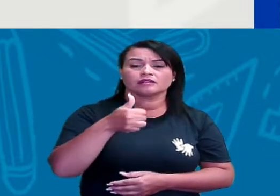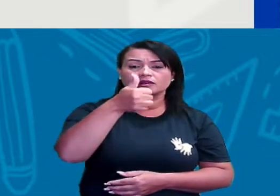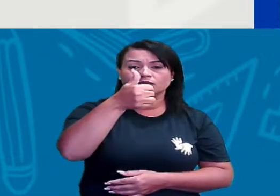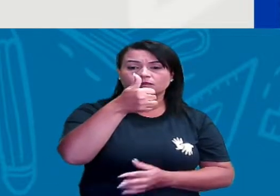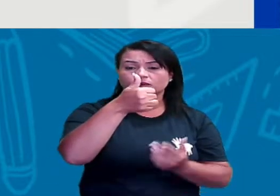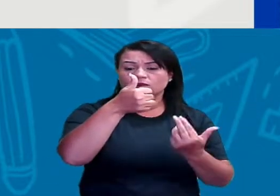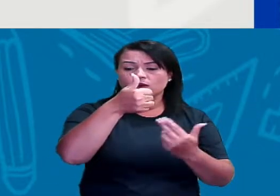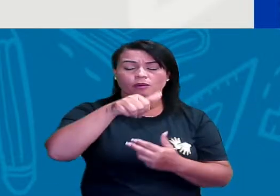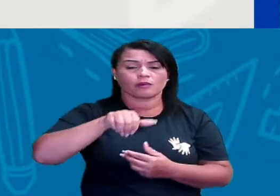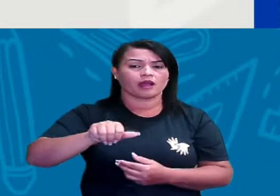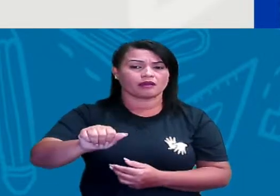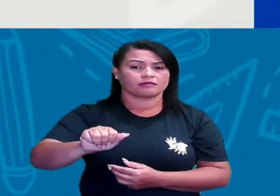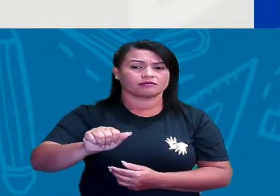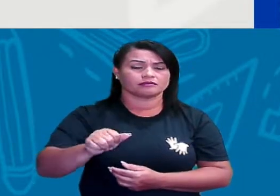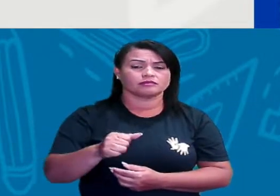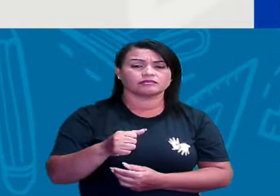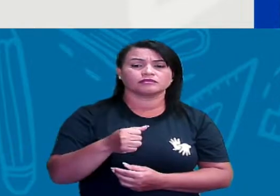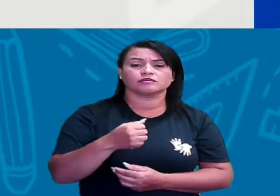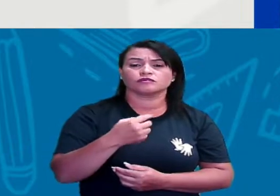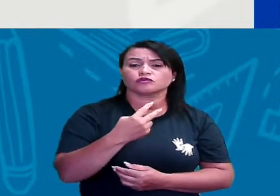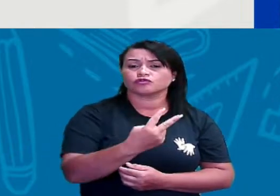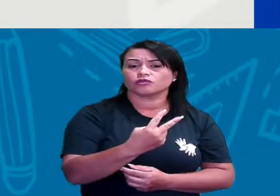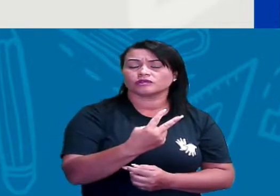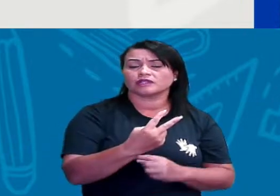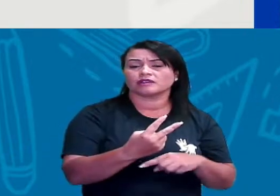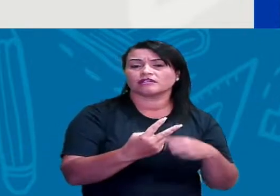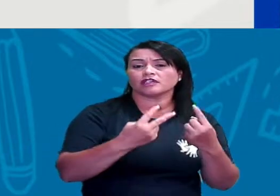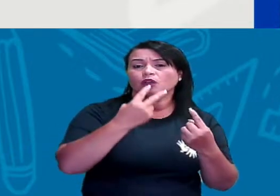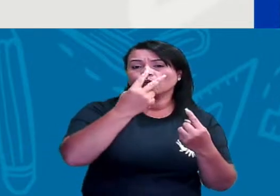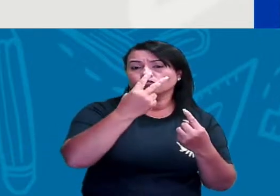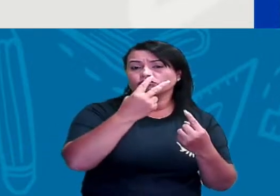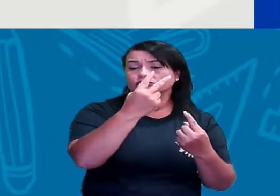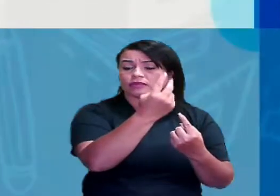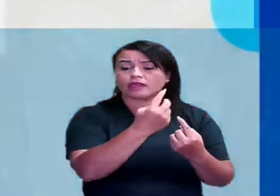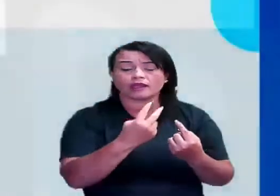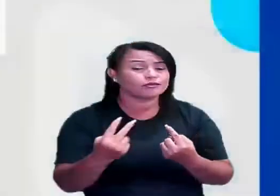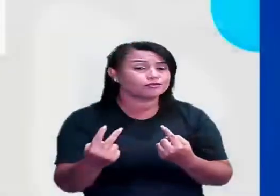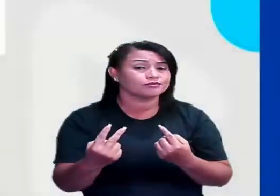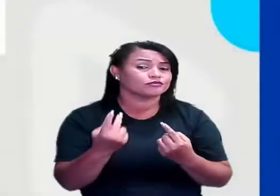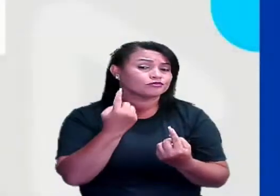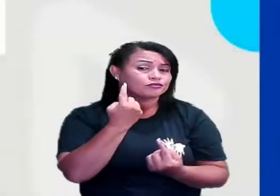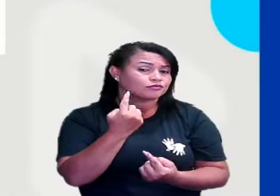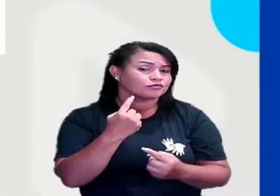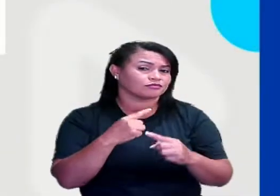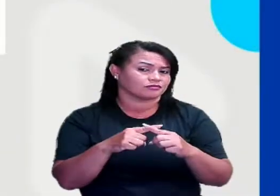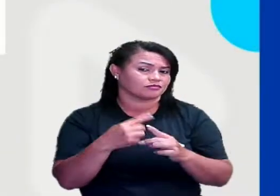ok? Exemplo, 2 elevado a 1 é quem? É 2. Por quê? Porque eu só vou querer o 2 quantas